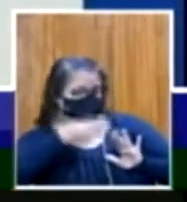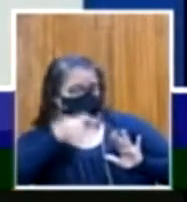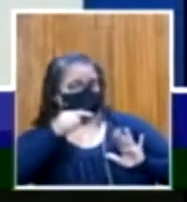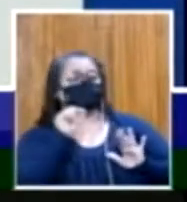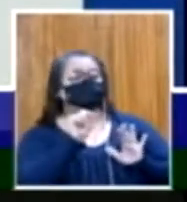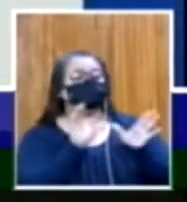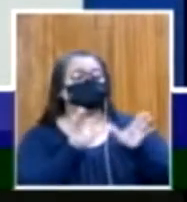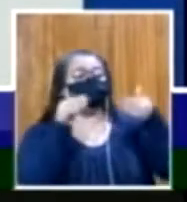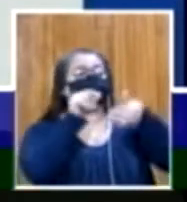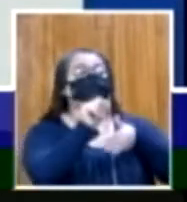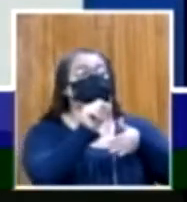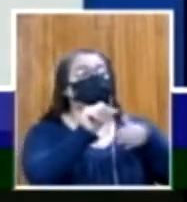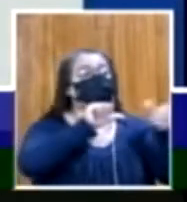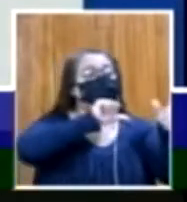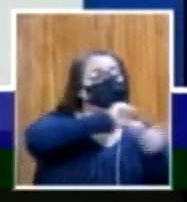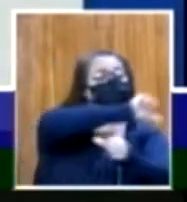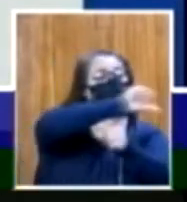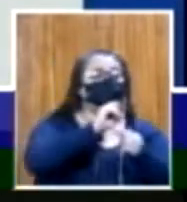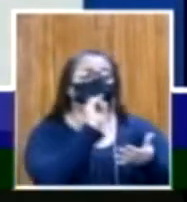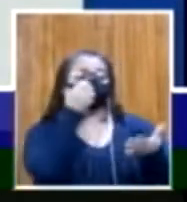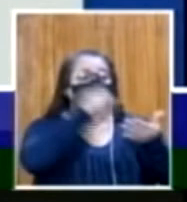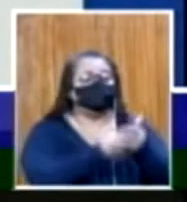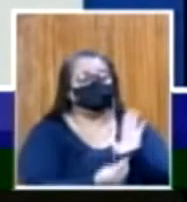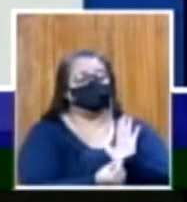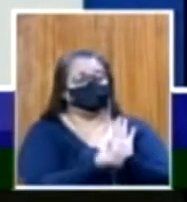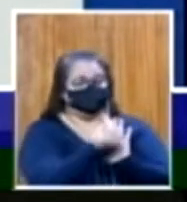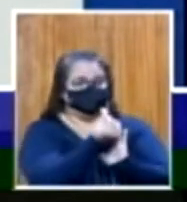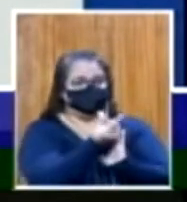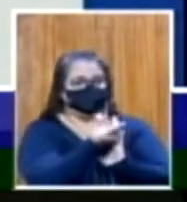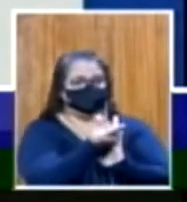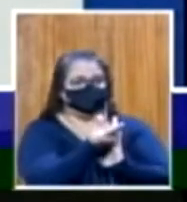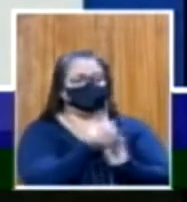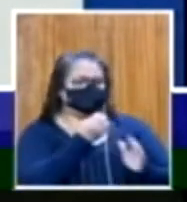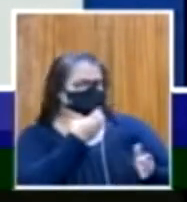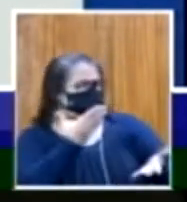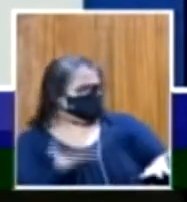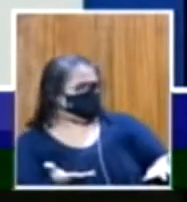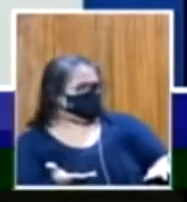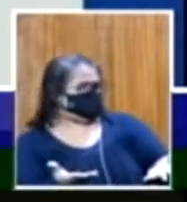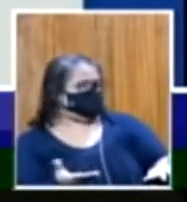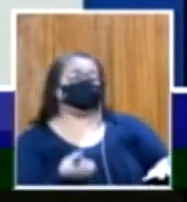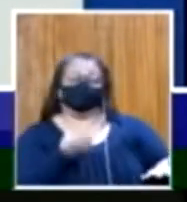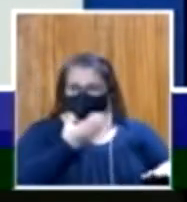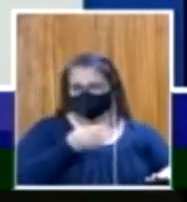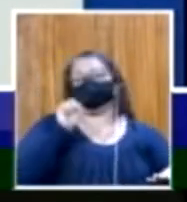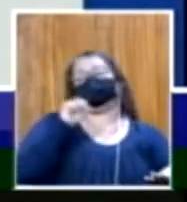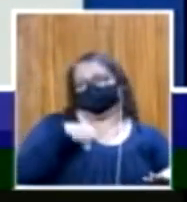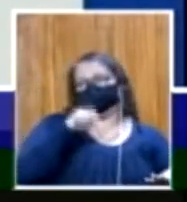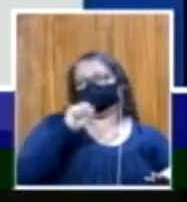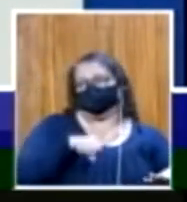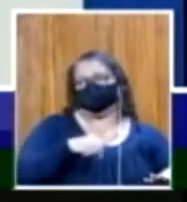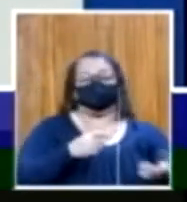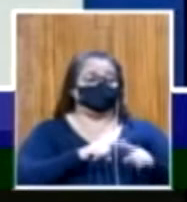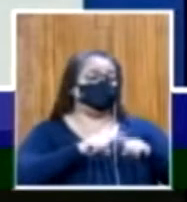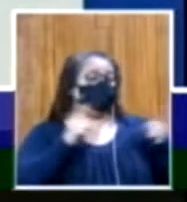foco? A mudança no imposto de renda. Isso é bom? É bom,